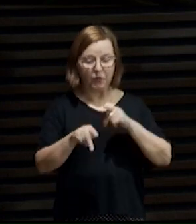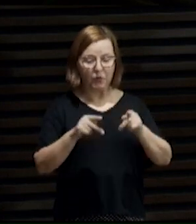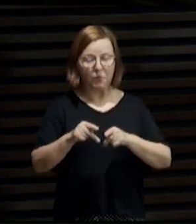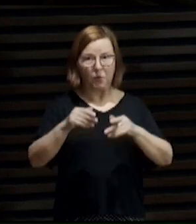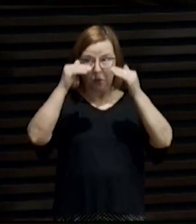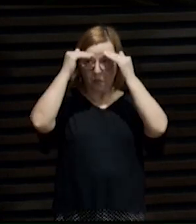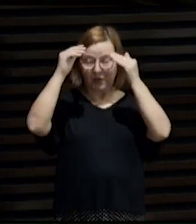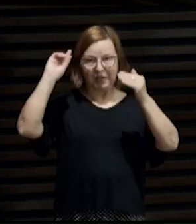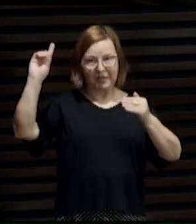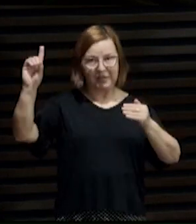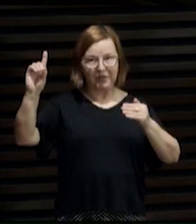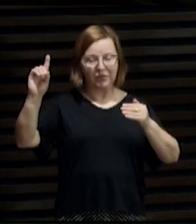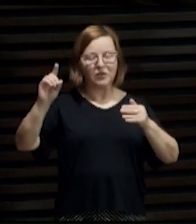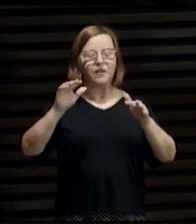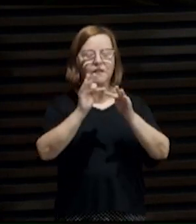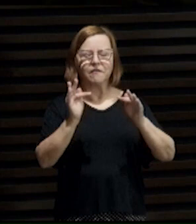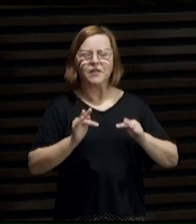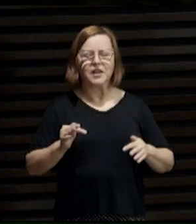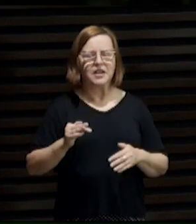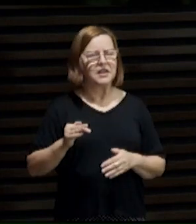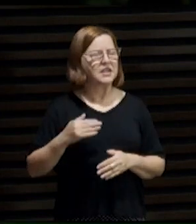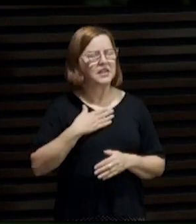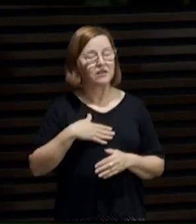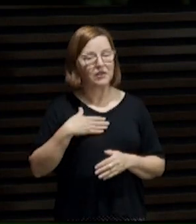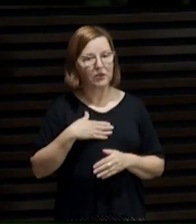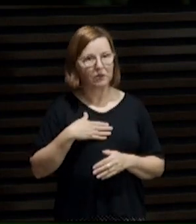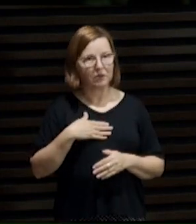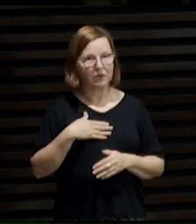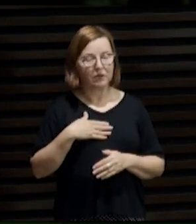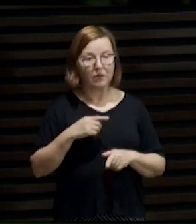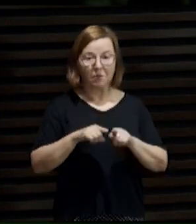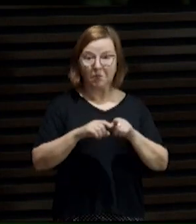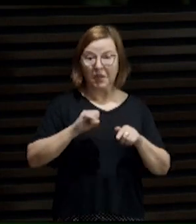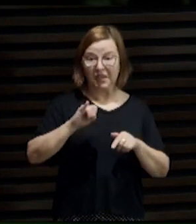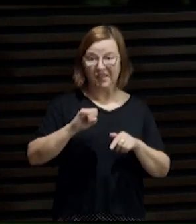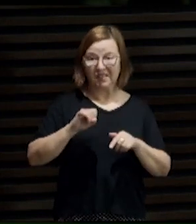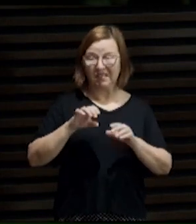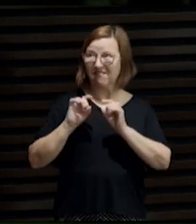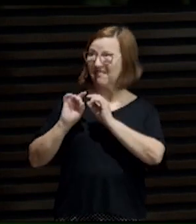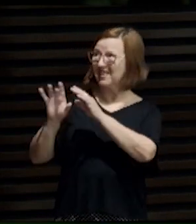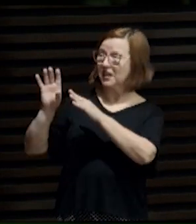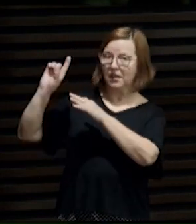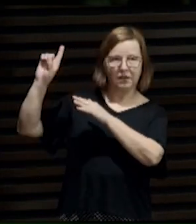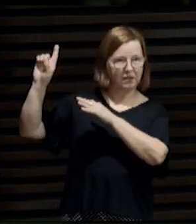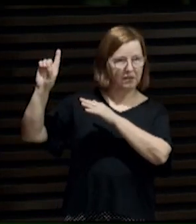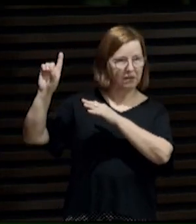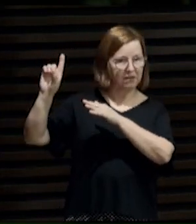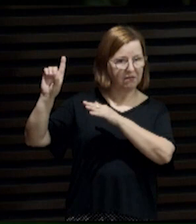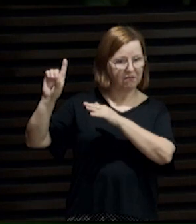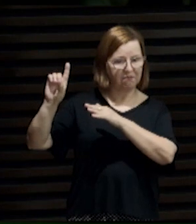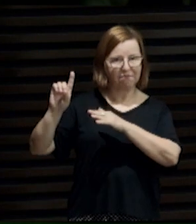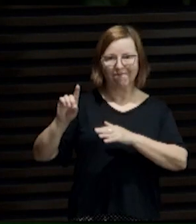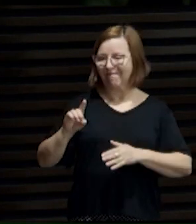nós abandonamos a adoração no nosso lar, nós nos tornamos cada vez mais mundanos. Então, se você não tem